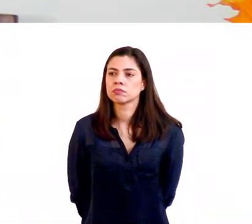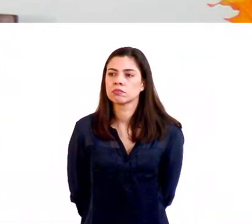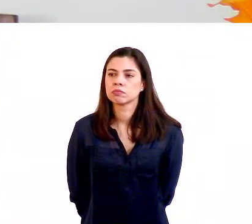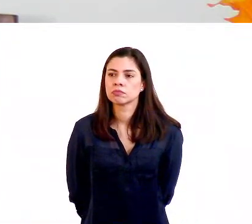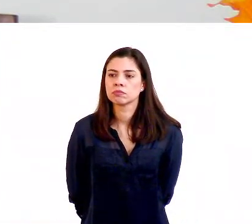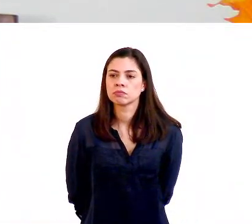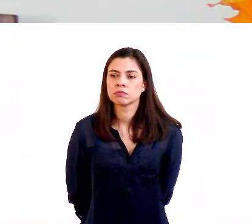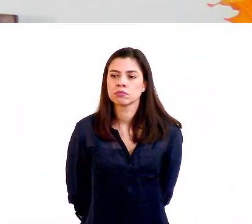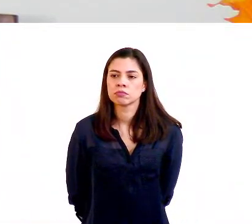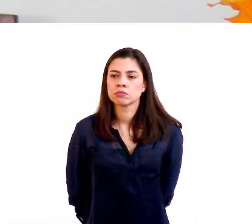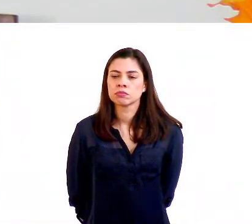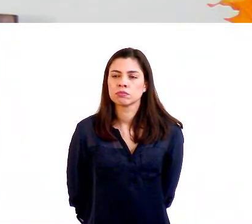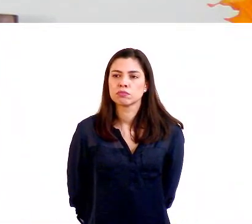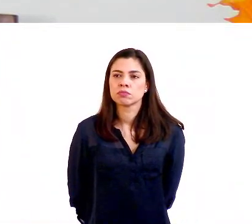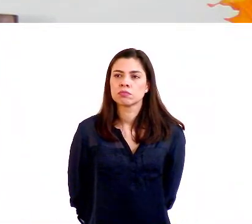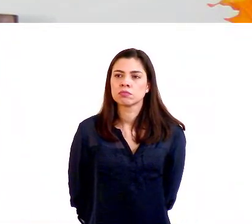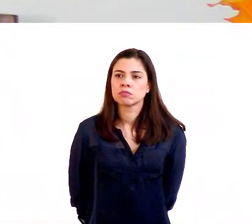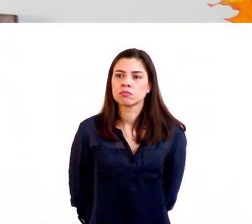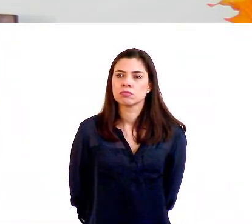descendente, Isaque.